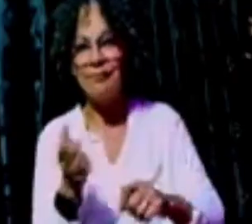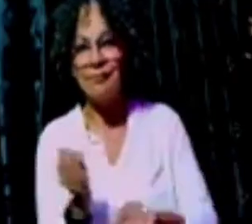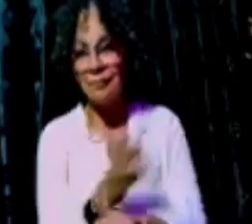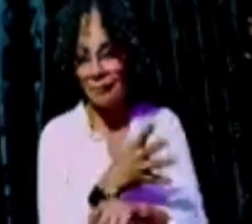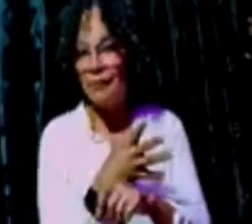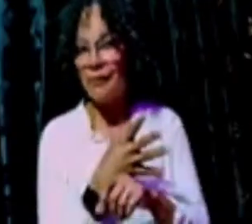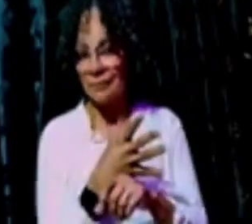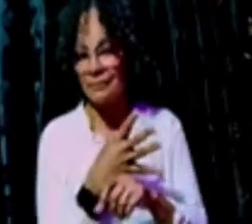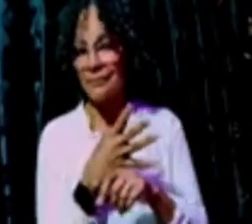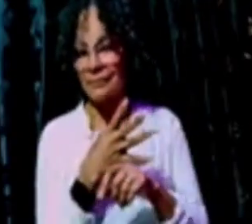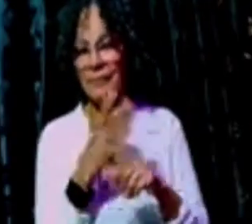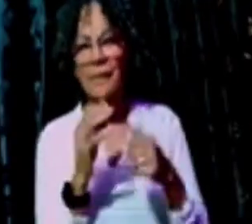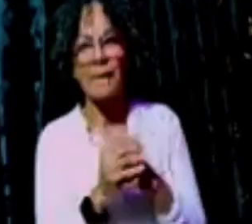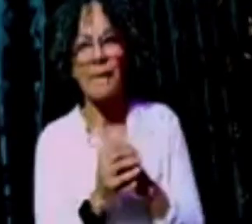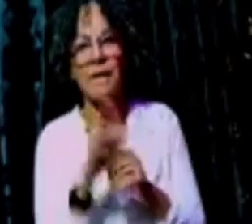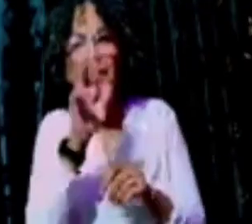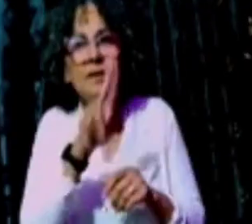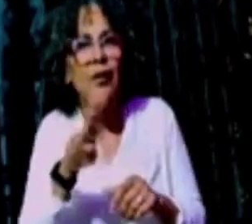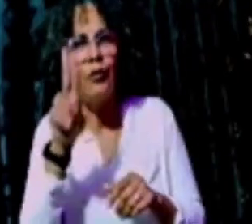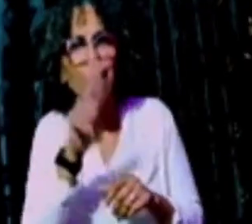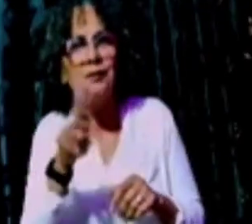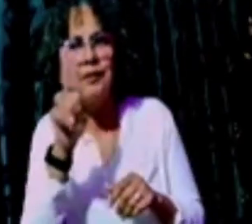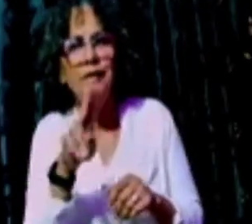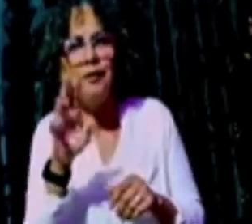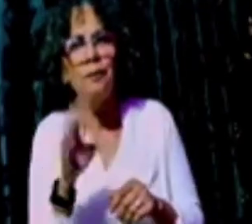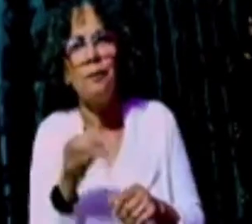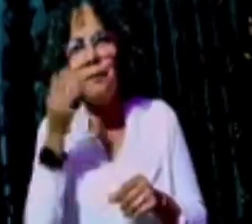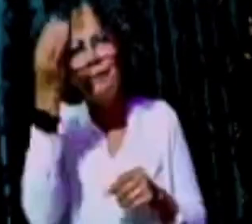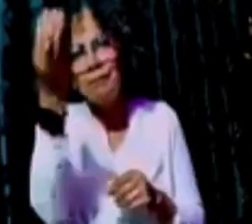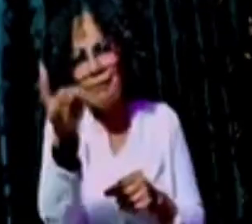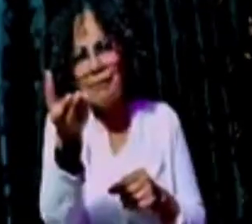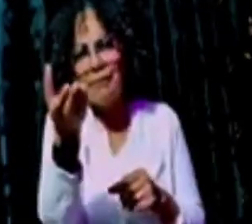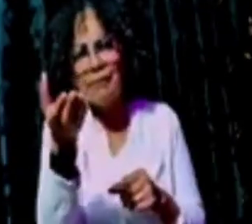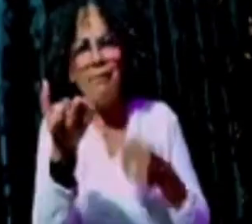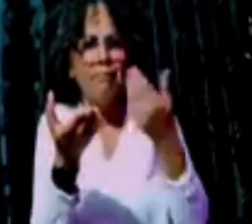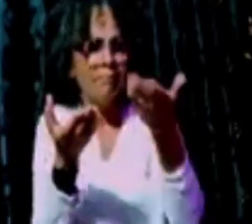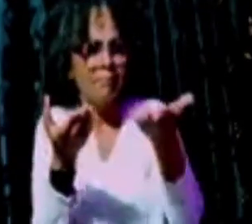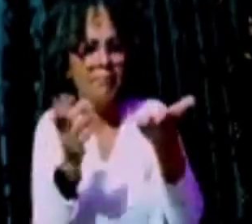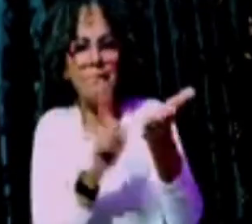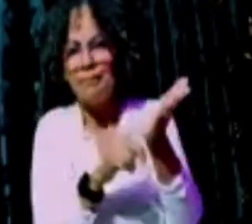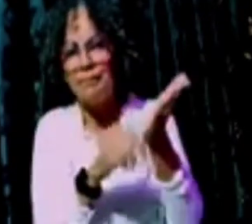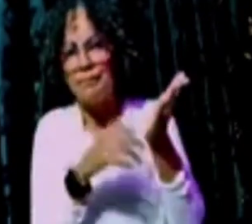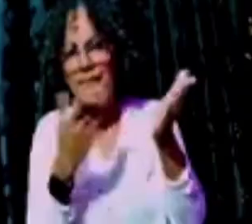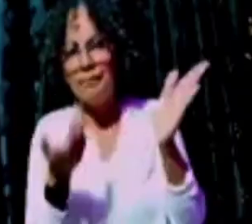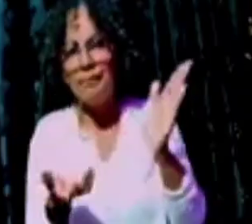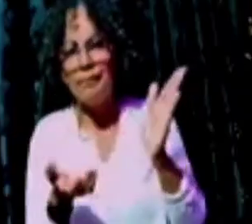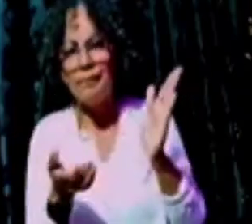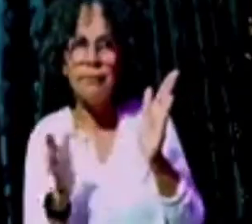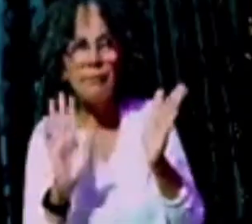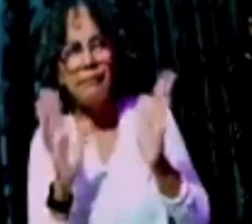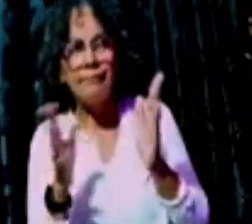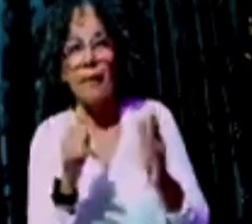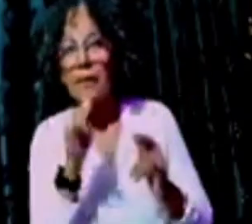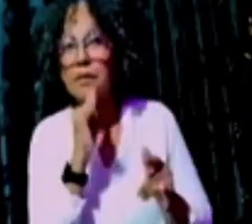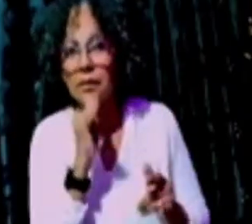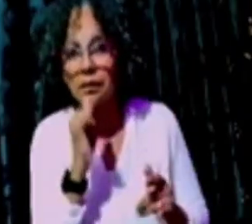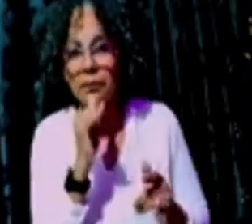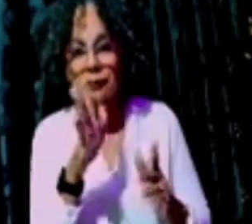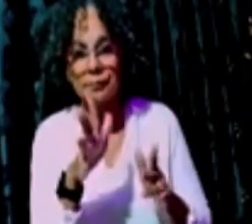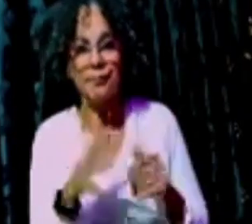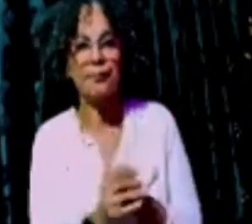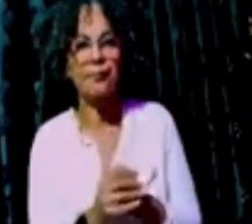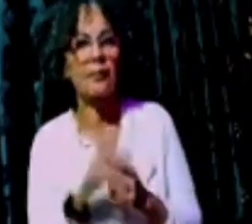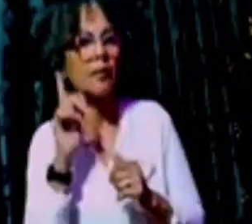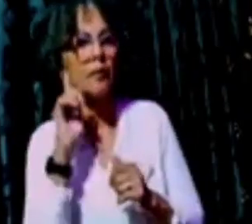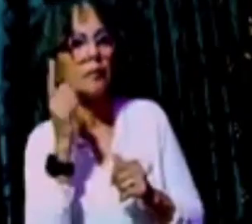criando, em que eles estão usando uma mão, por exemplo, um sinal que tem... Outro dia